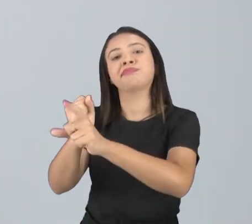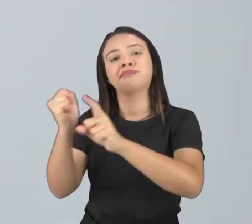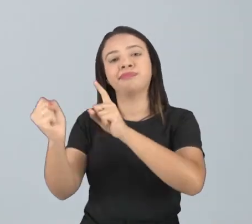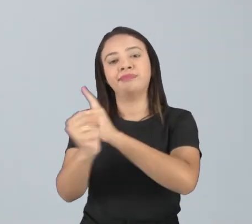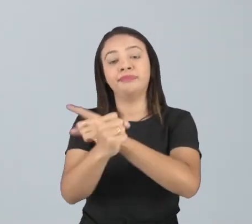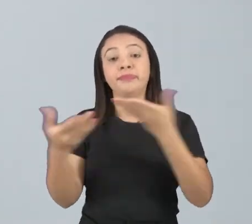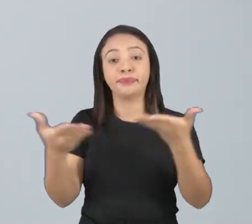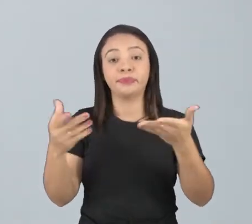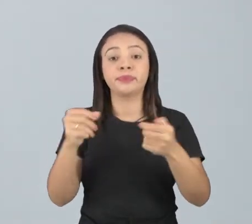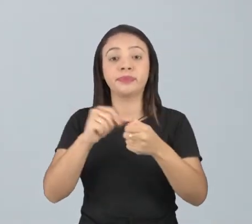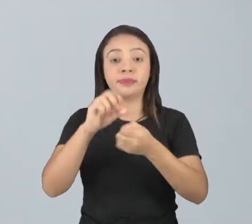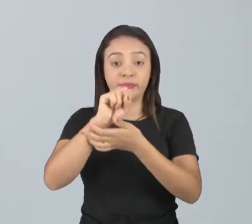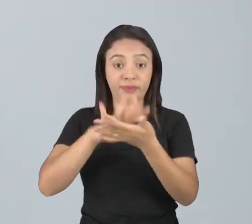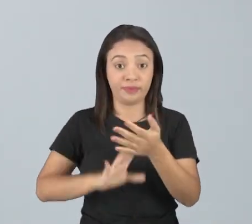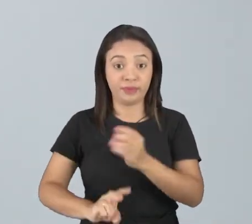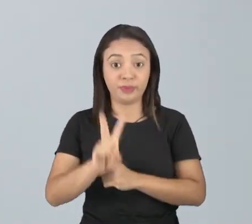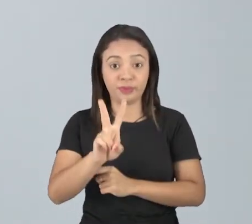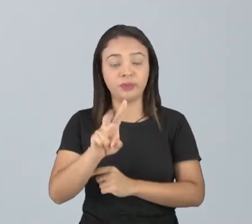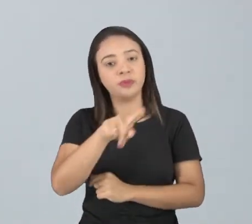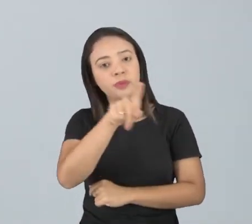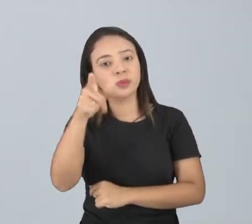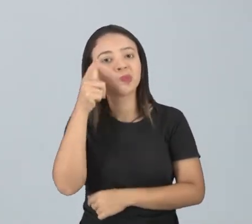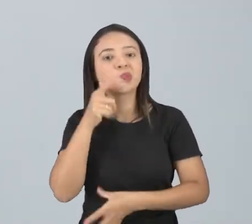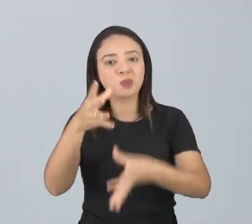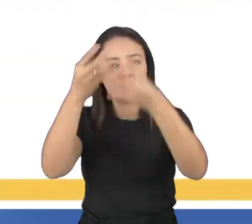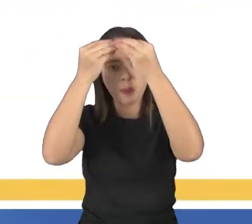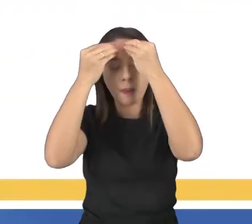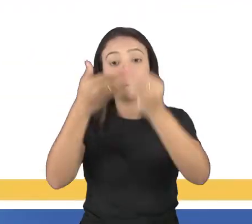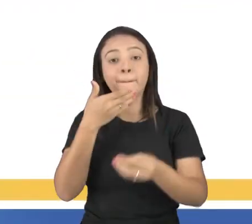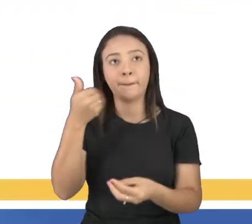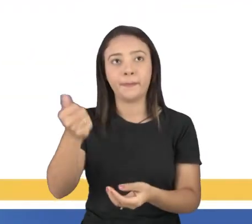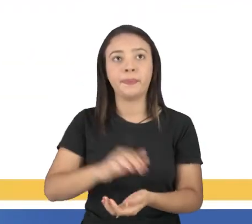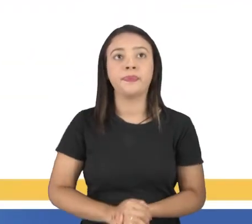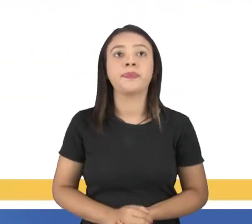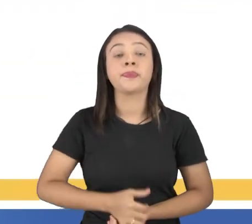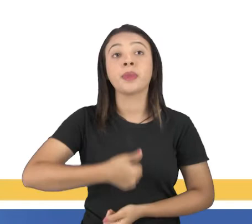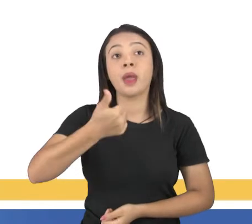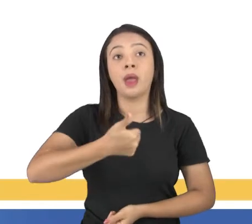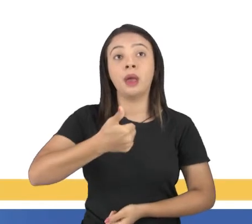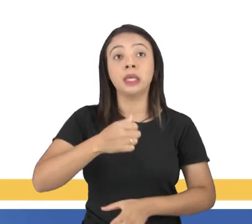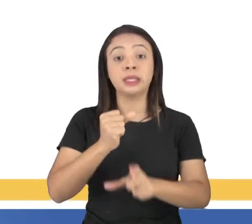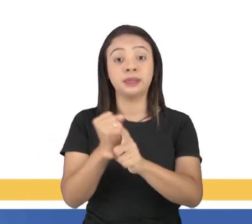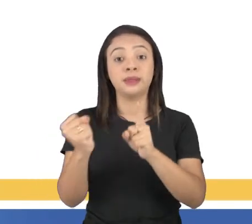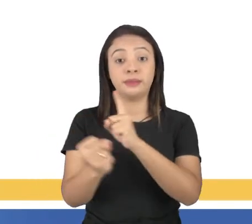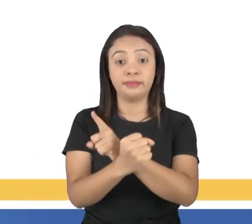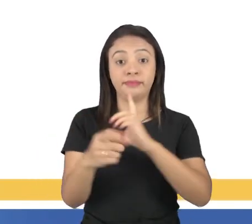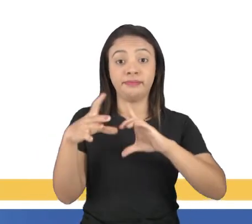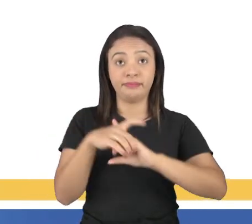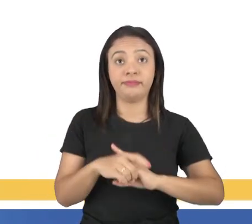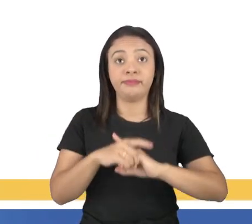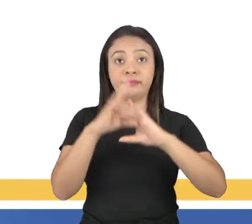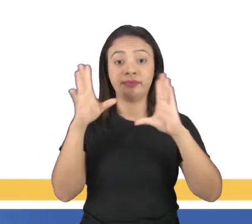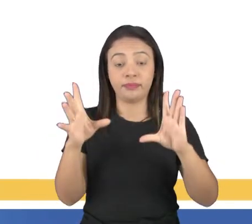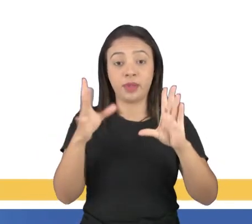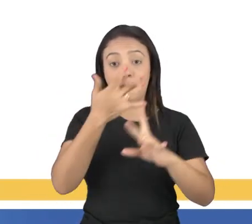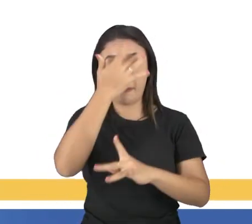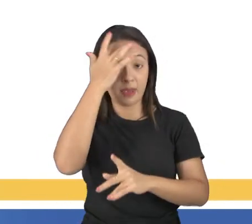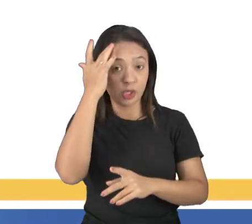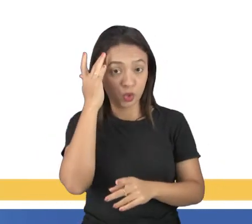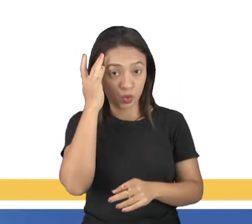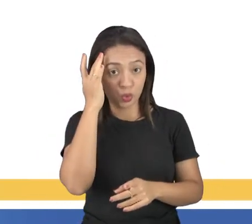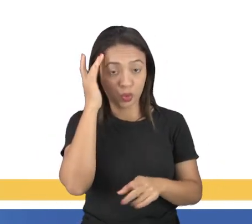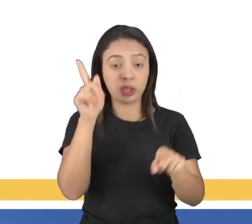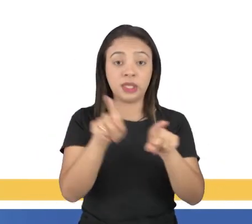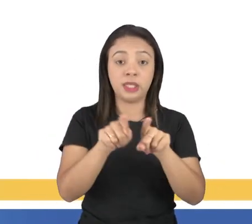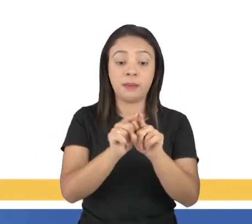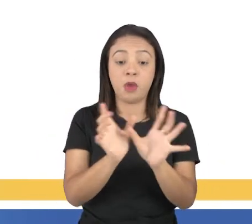agora duas questões para tentar fixar melhor o conteúdo. Observem. Primeiro, na sociedade democrática, indivíduos e grupos organizam-se